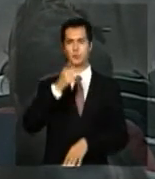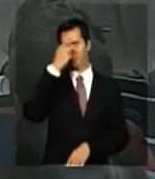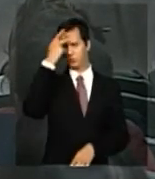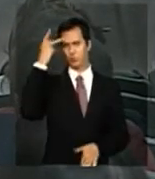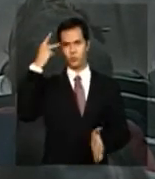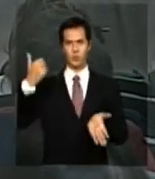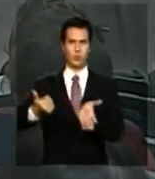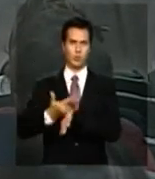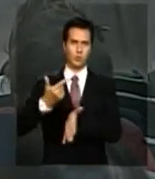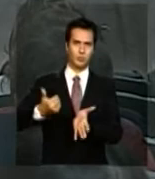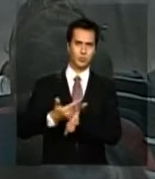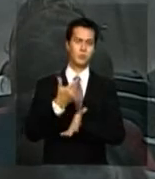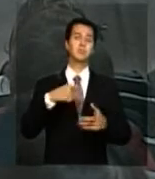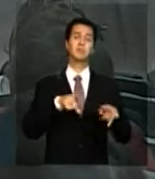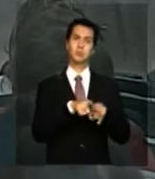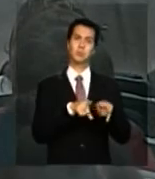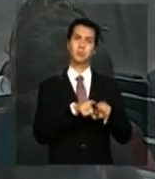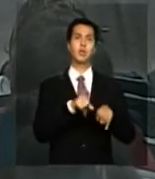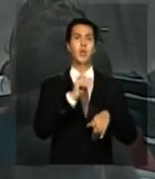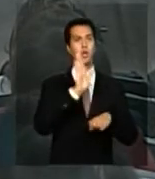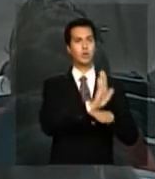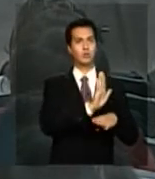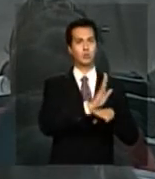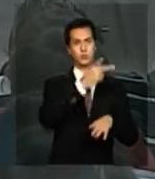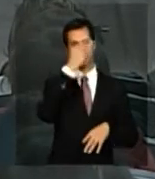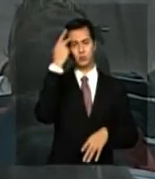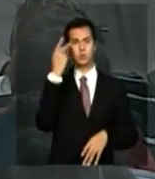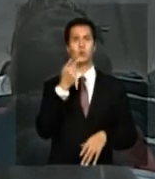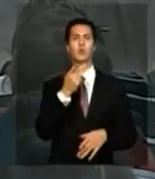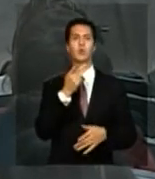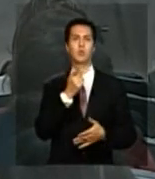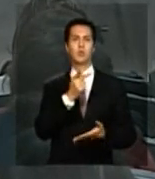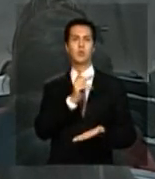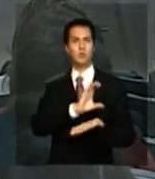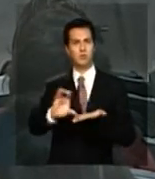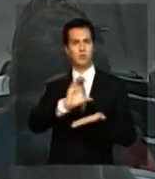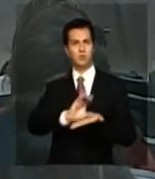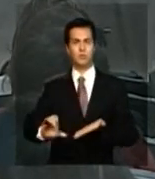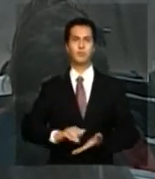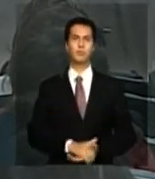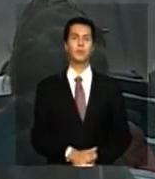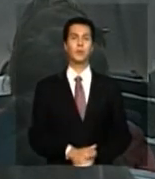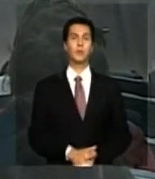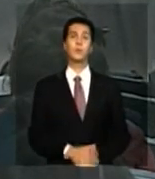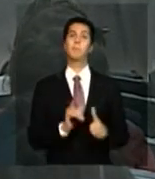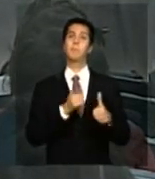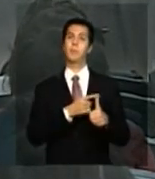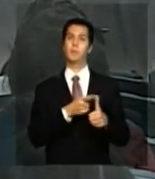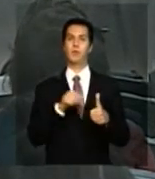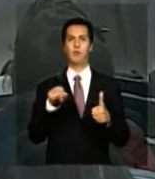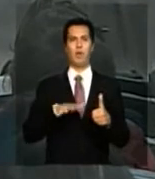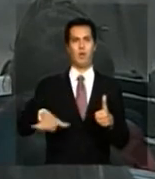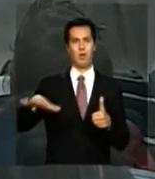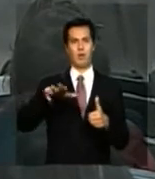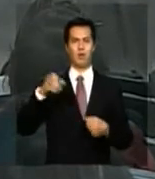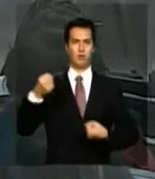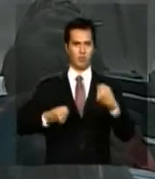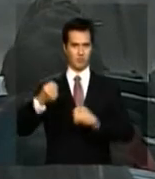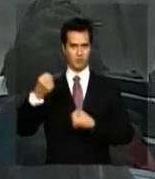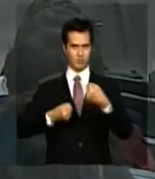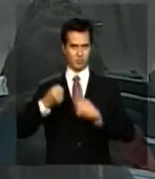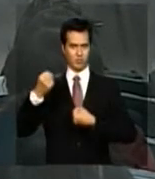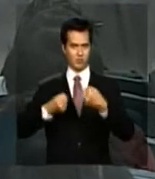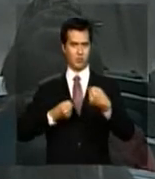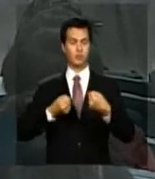investidor então primeira parte para o setor automotivo nós estamos implementando as